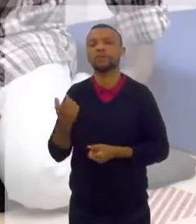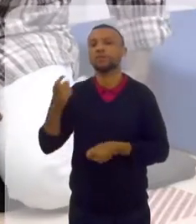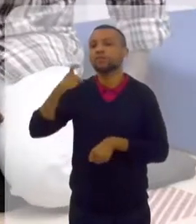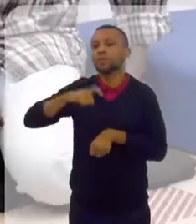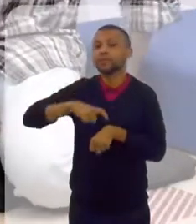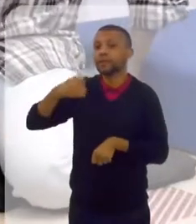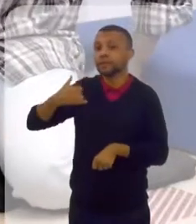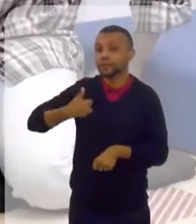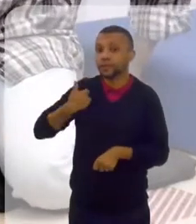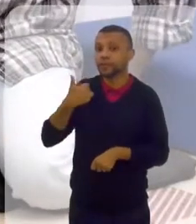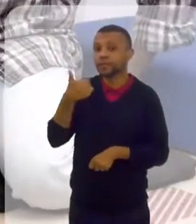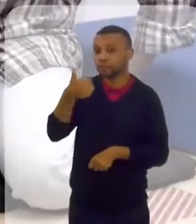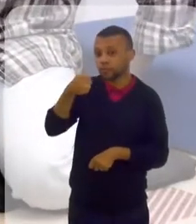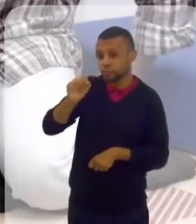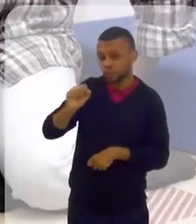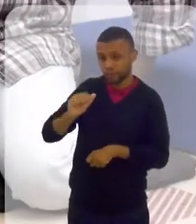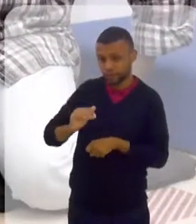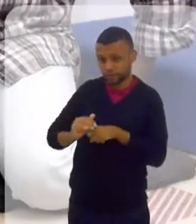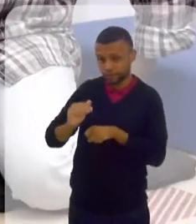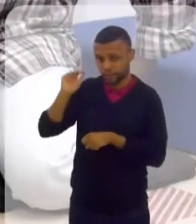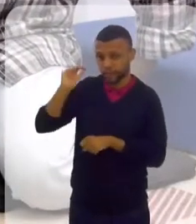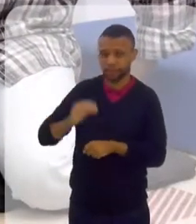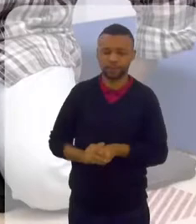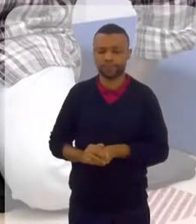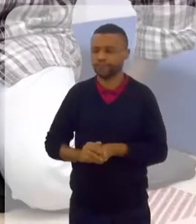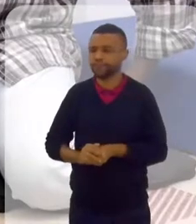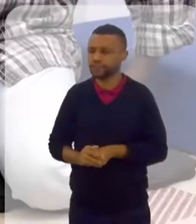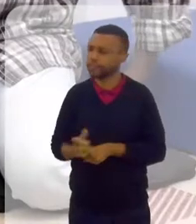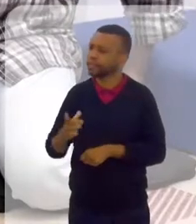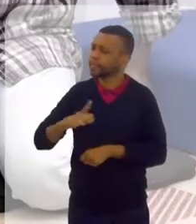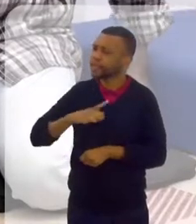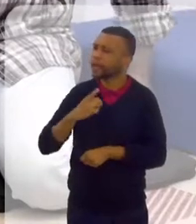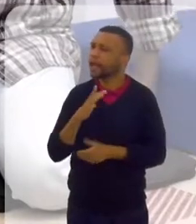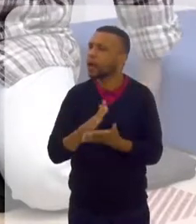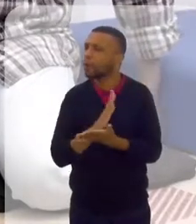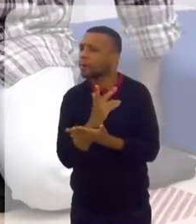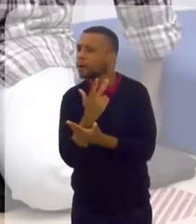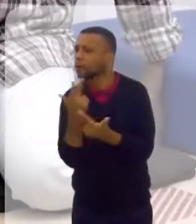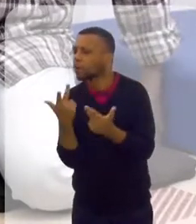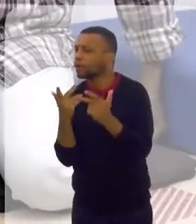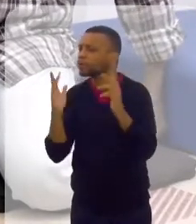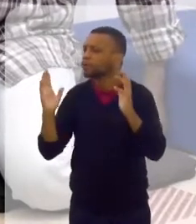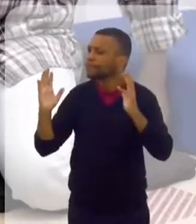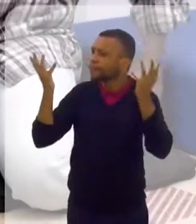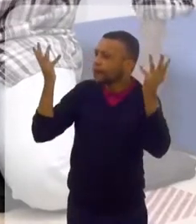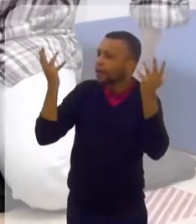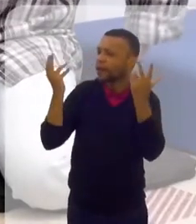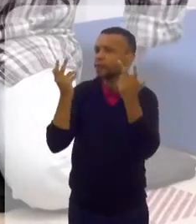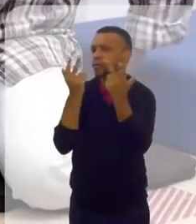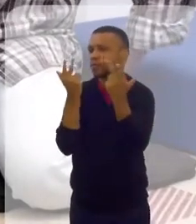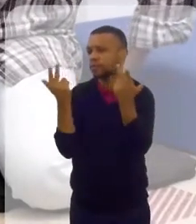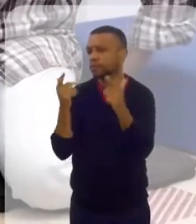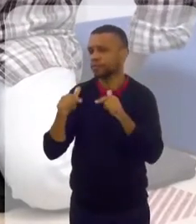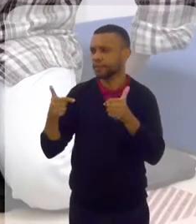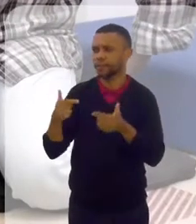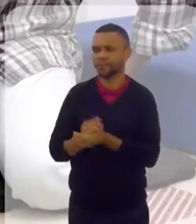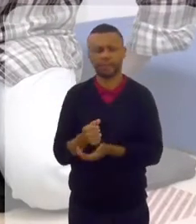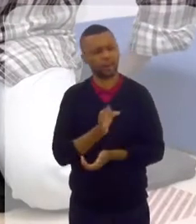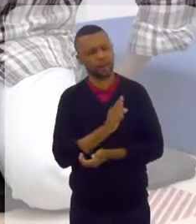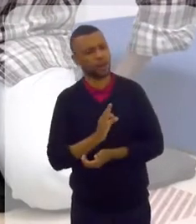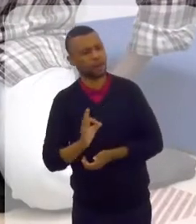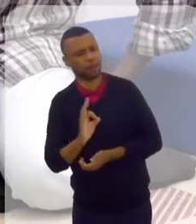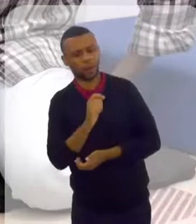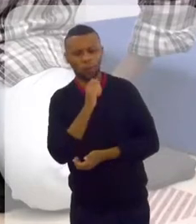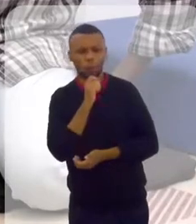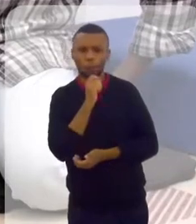atinge a maior idade, tem algo a fazer? Tem alguma cerimônia? Tem alguma coisa? Não,